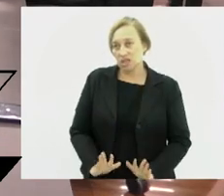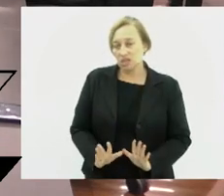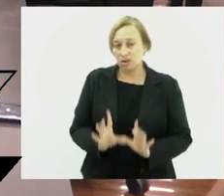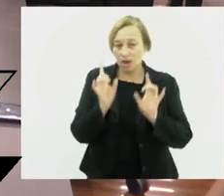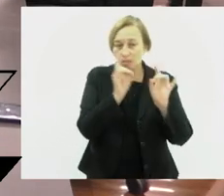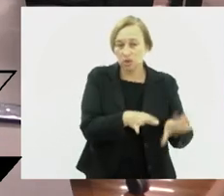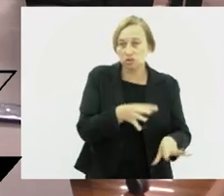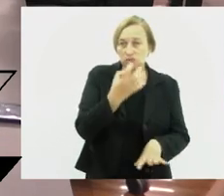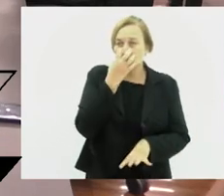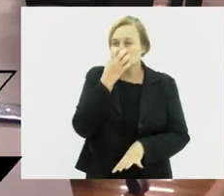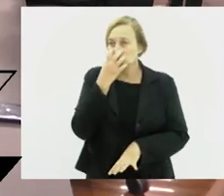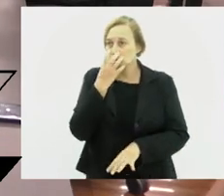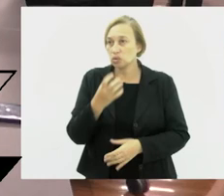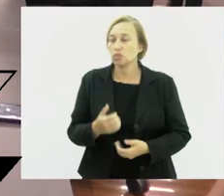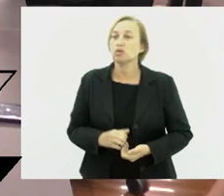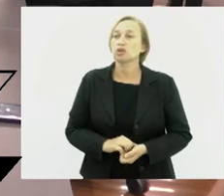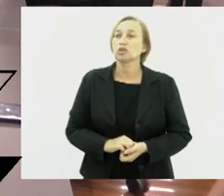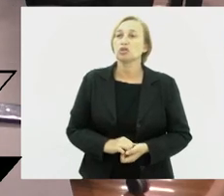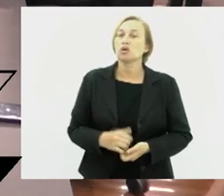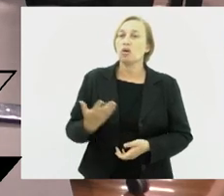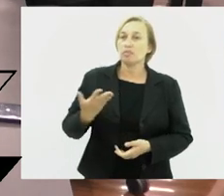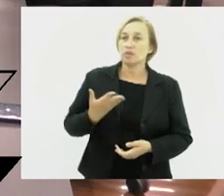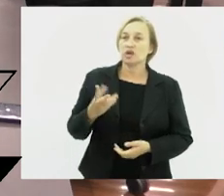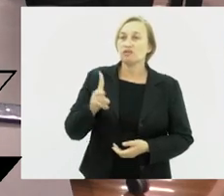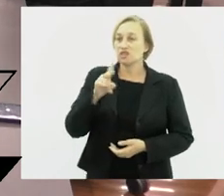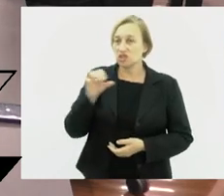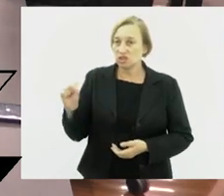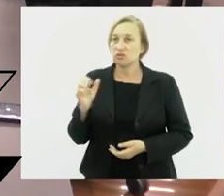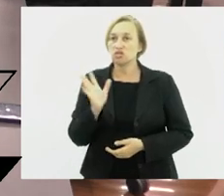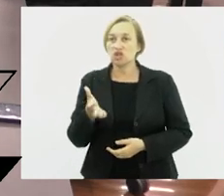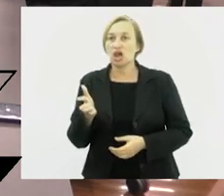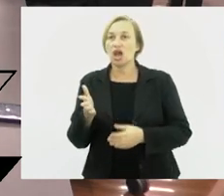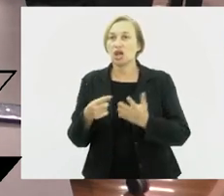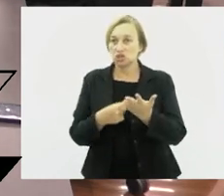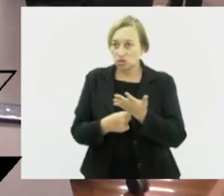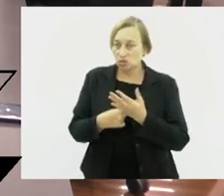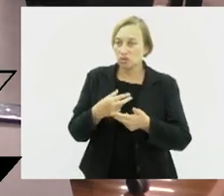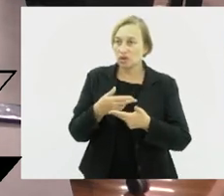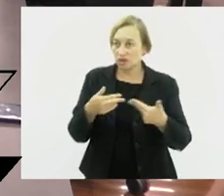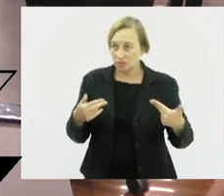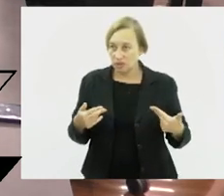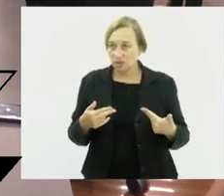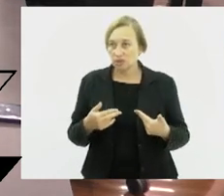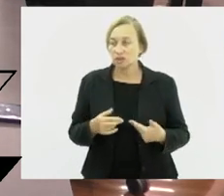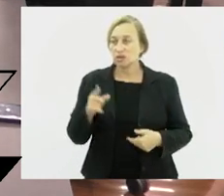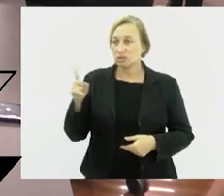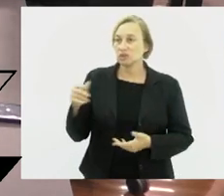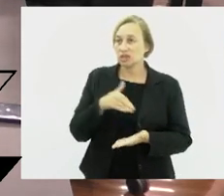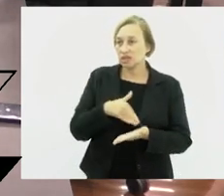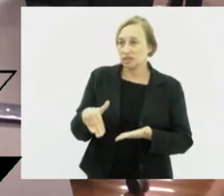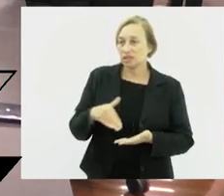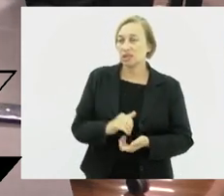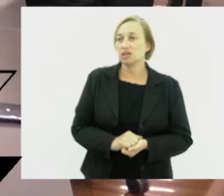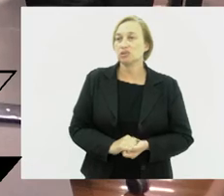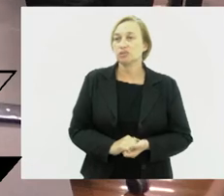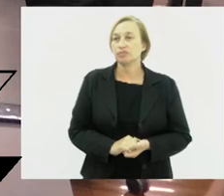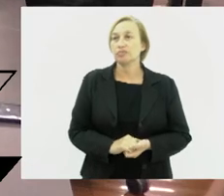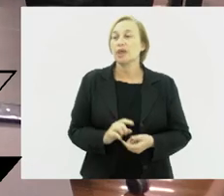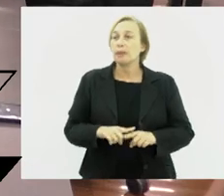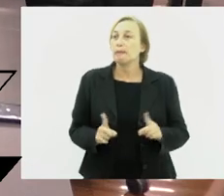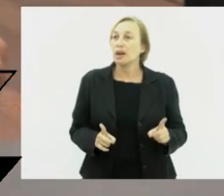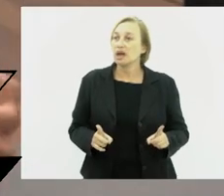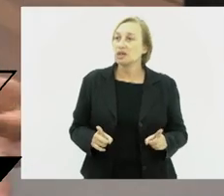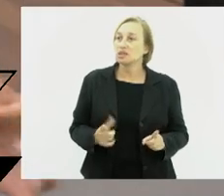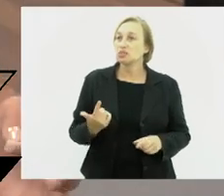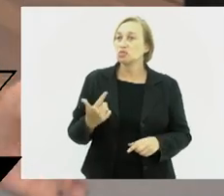E o colega Vinícius já nos ajudou várias vezes lá, quando ele era secretário, mas a